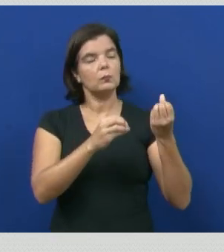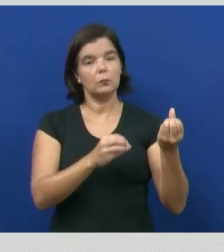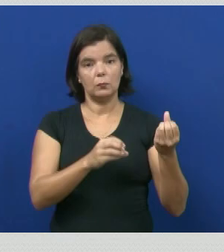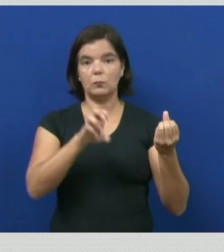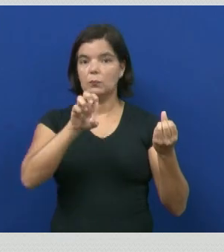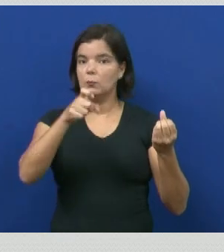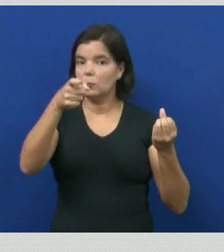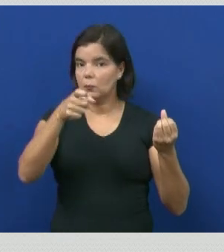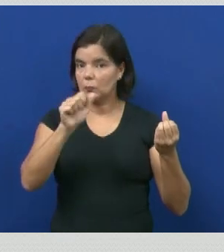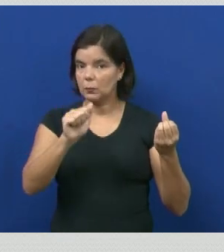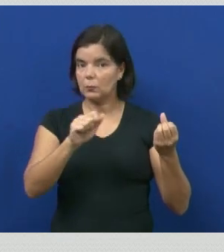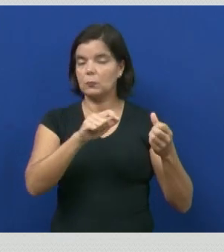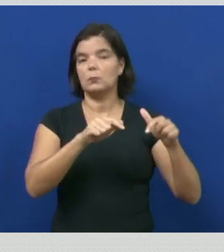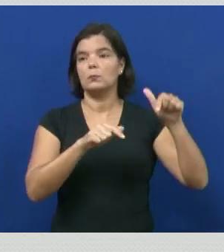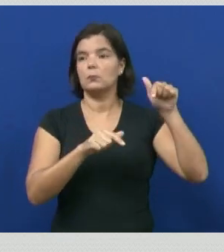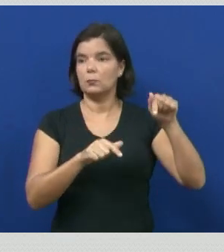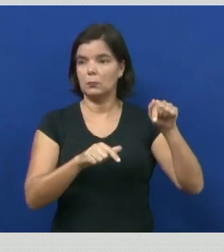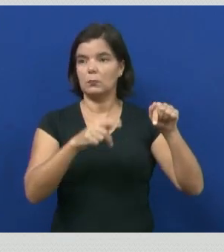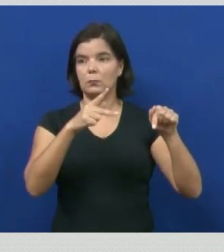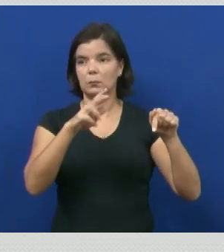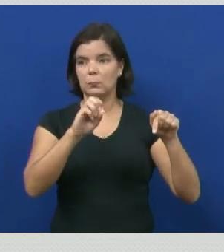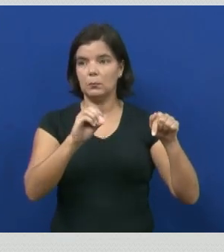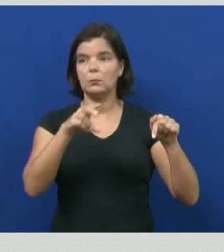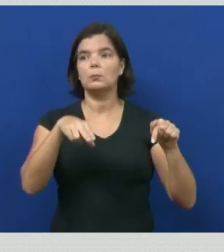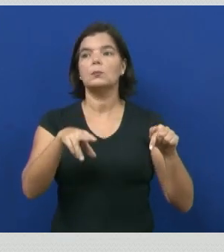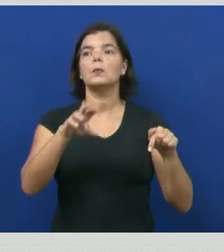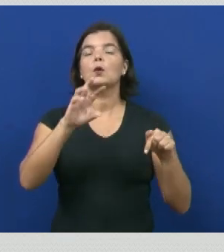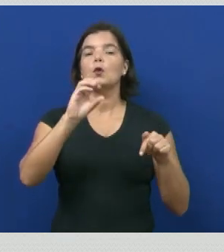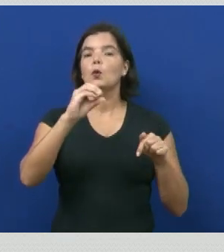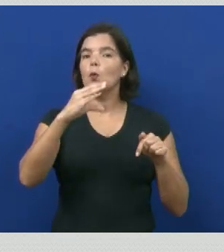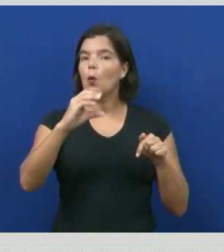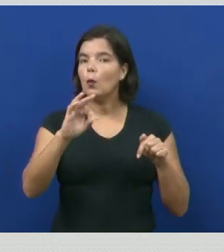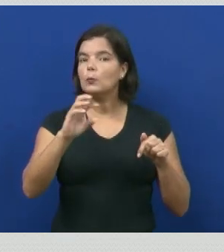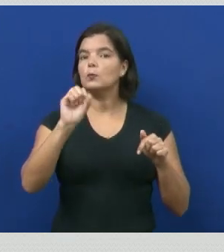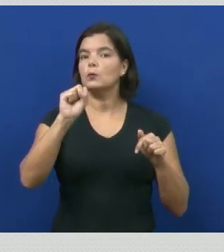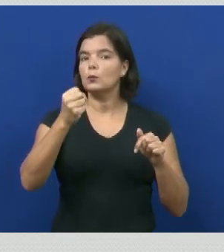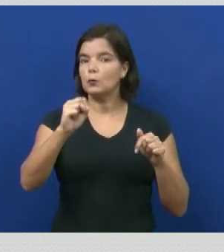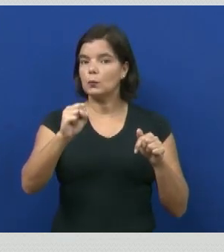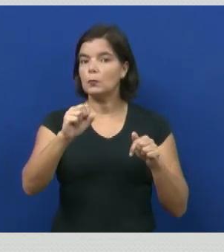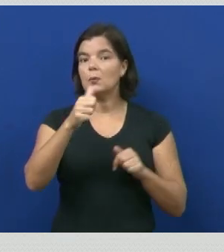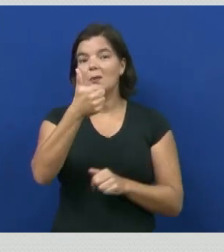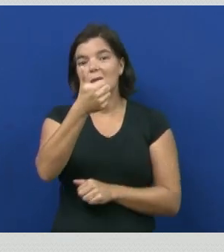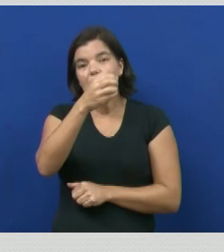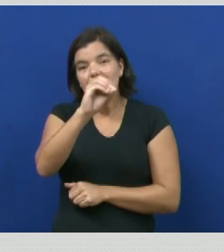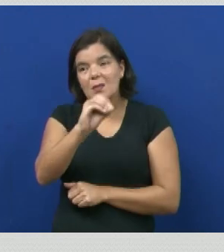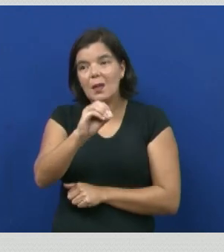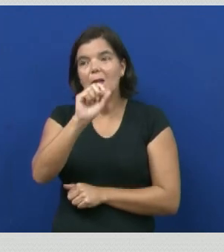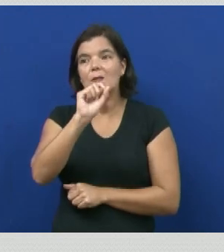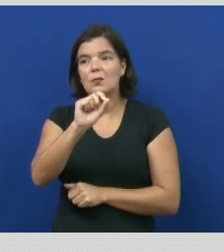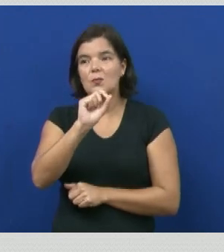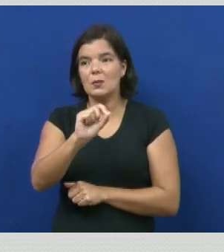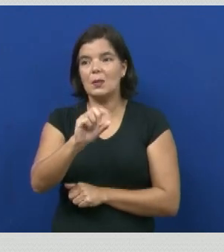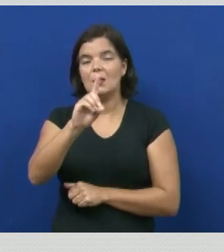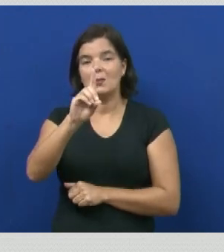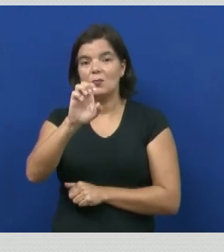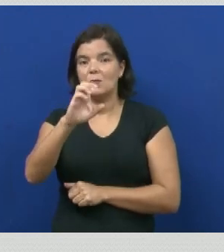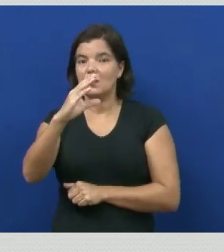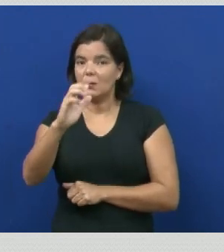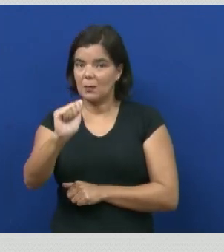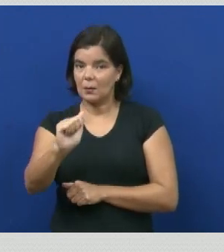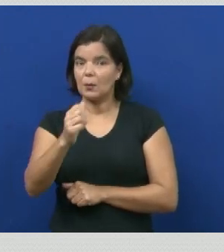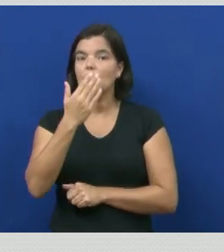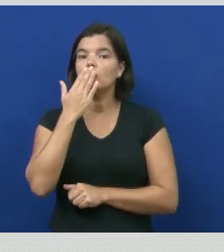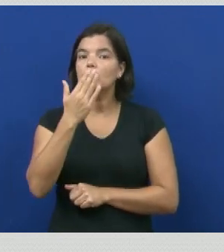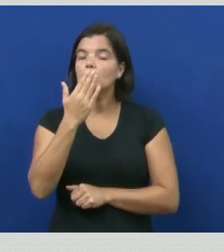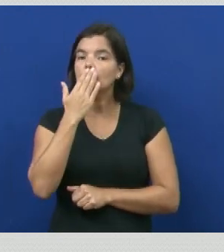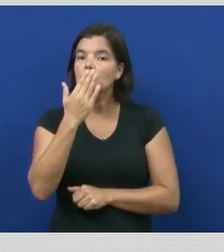6. Hepta de 7. Octo de 8. Ena de 9. E deca vem de 10. Esses são os